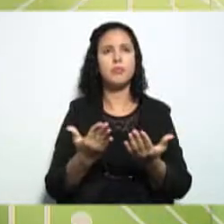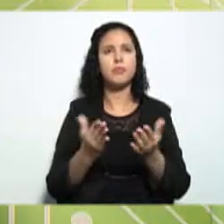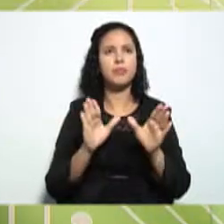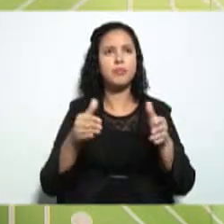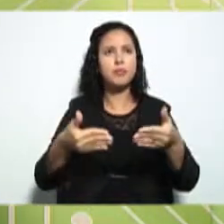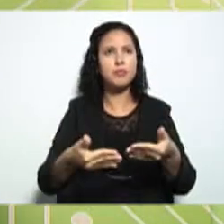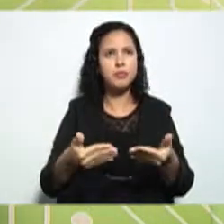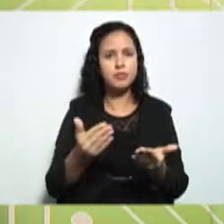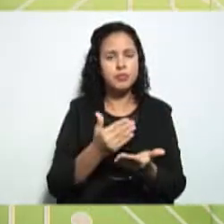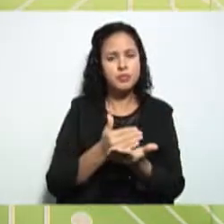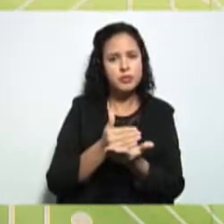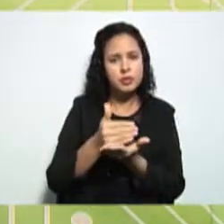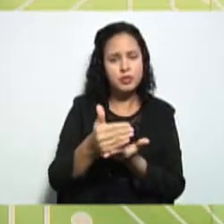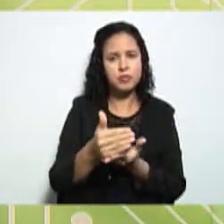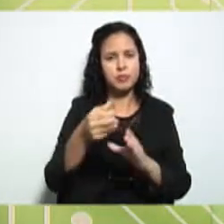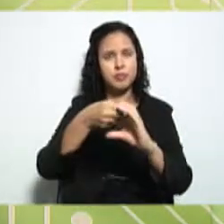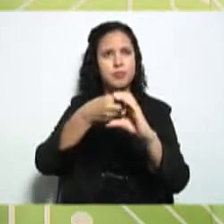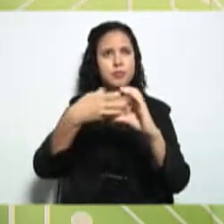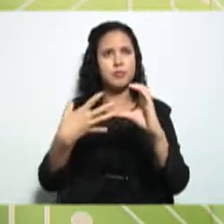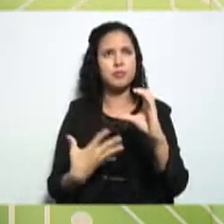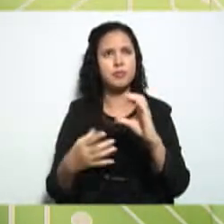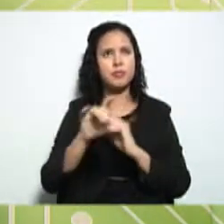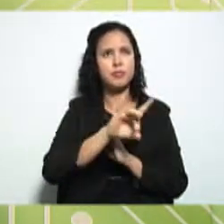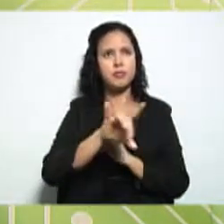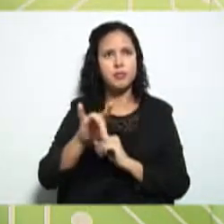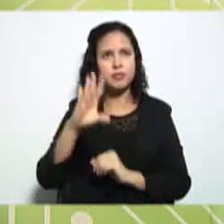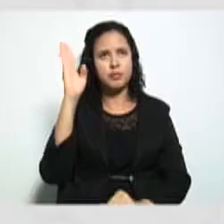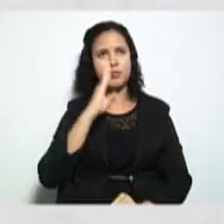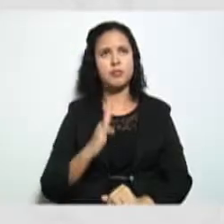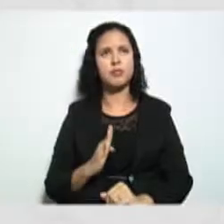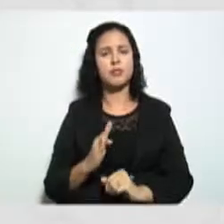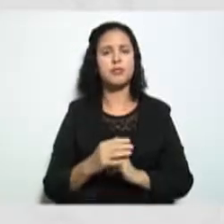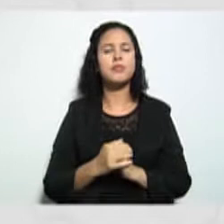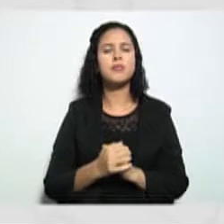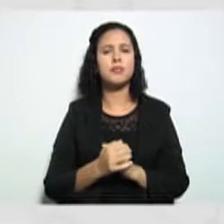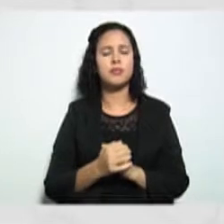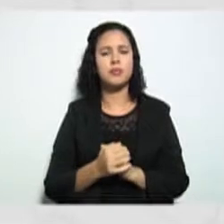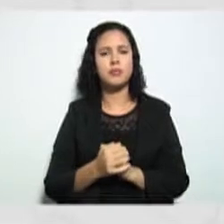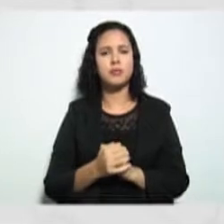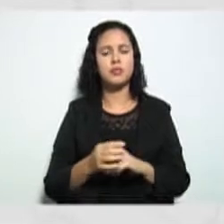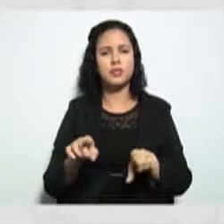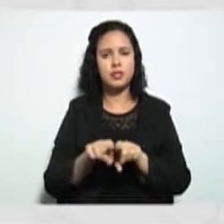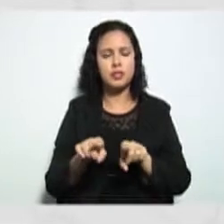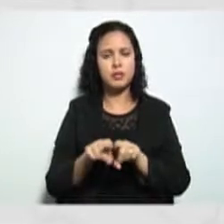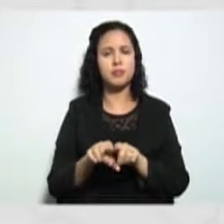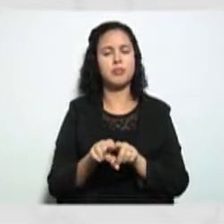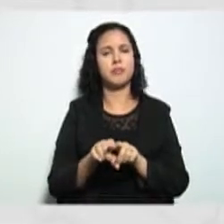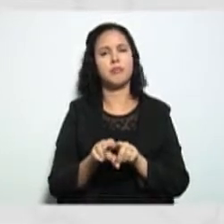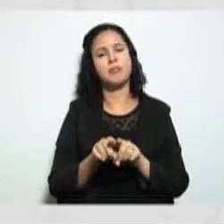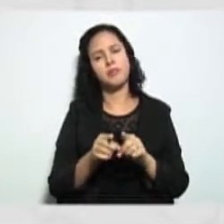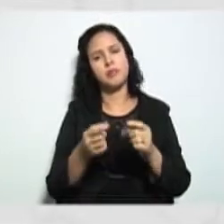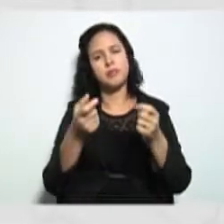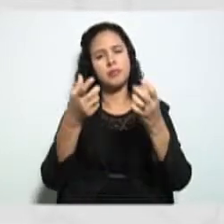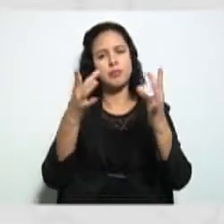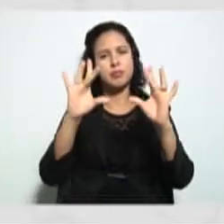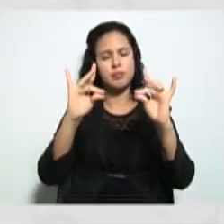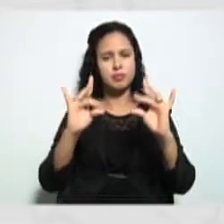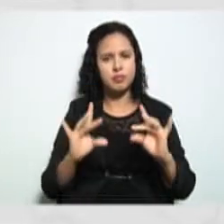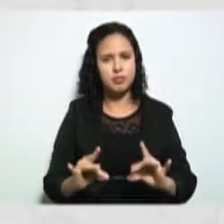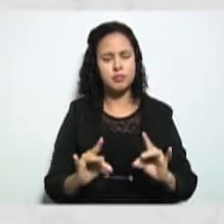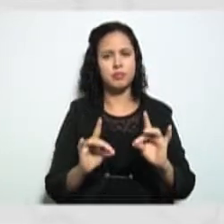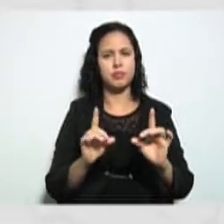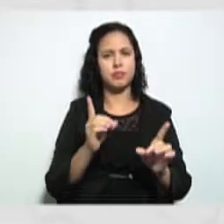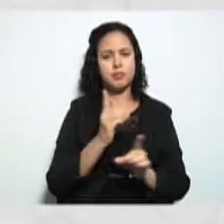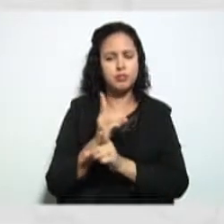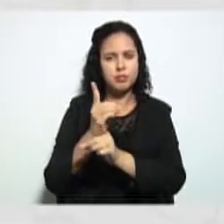gente vai começar conhecendo as características do cooperativismo no Brasil, vamos falar um pouquinho desses aspectos mais gerais, mas depois vamos descrever e identificar